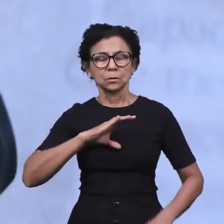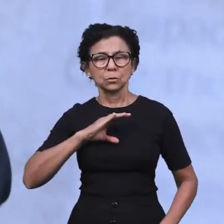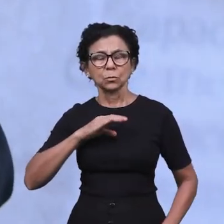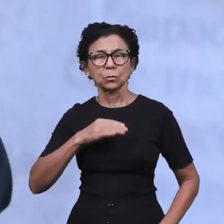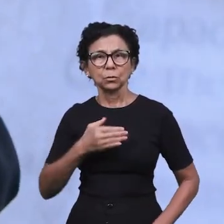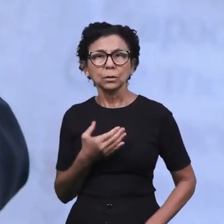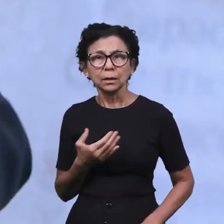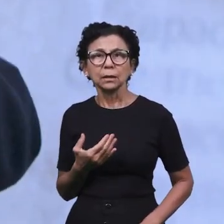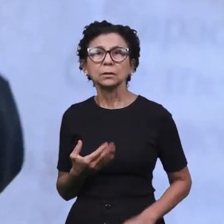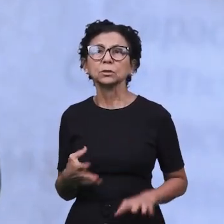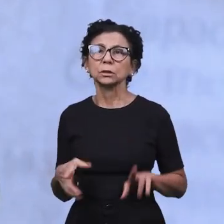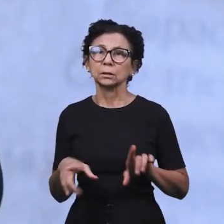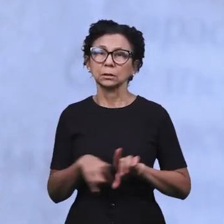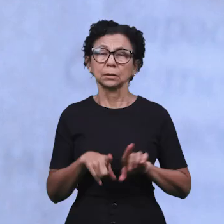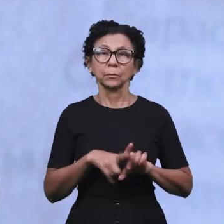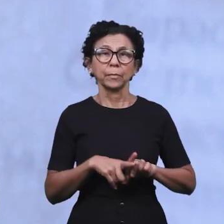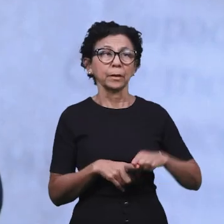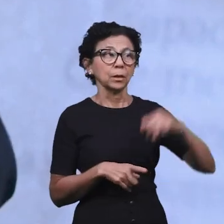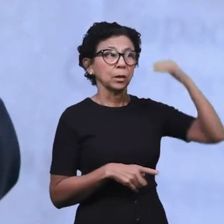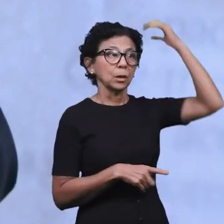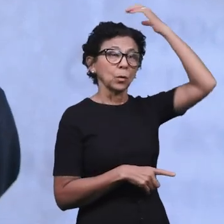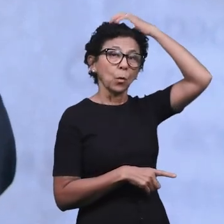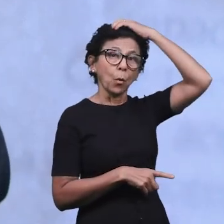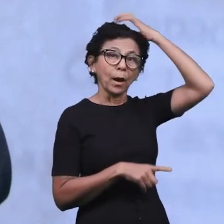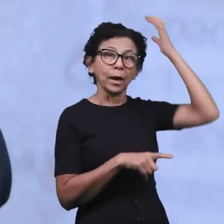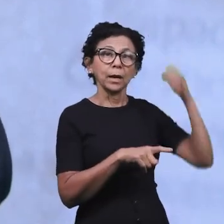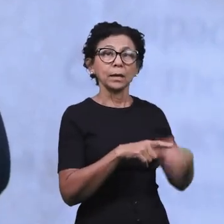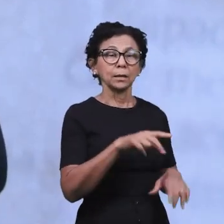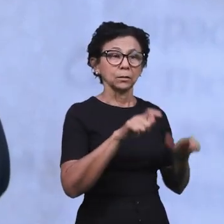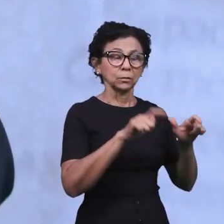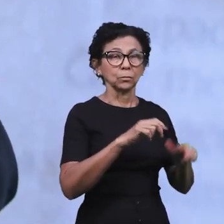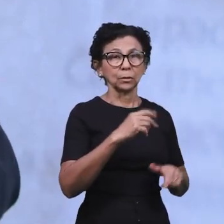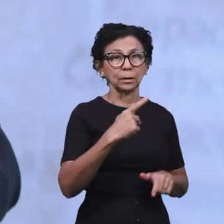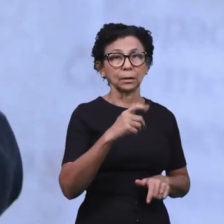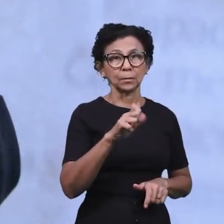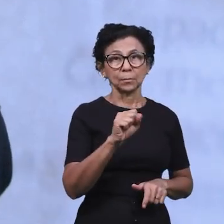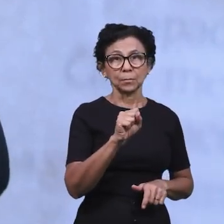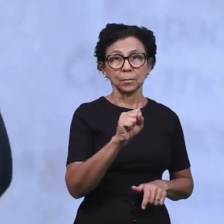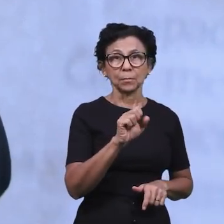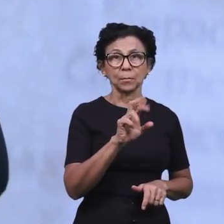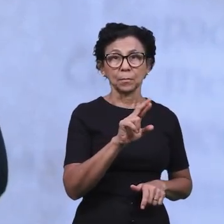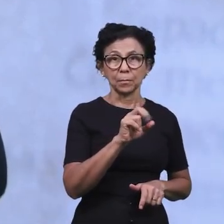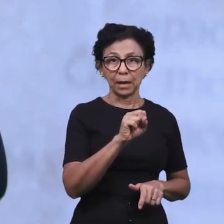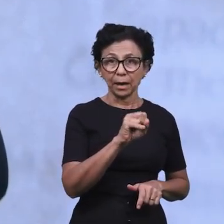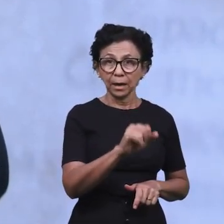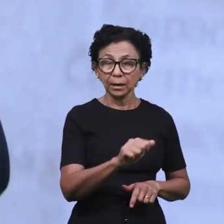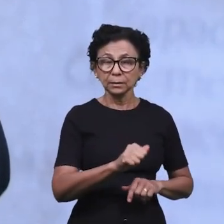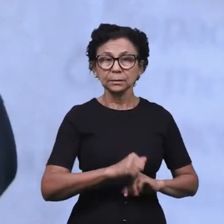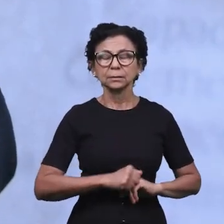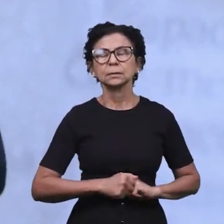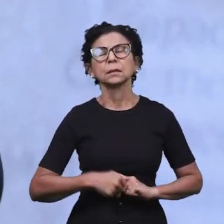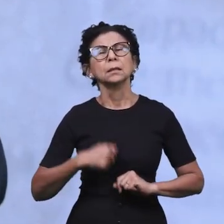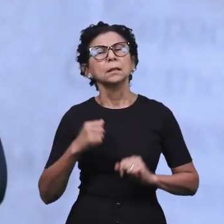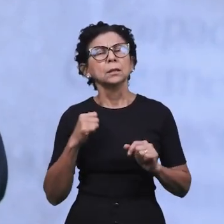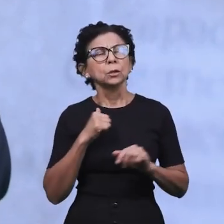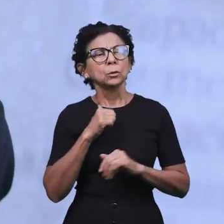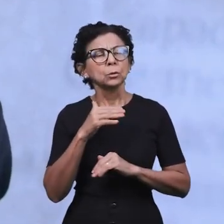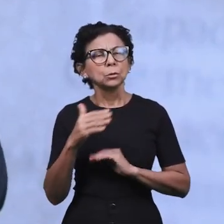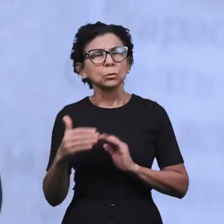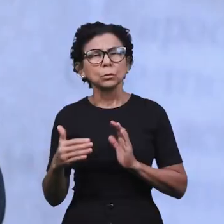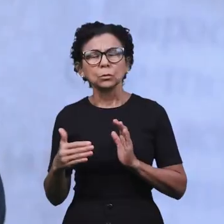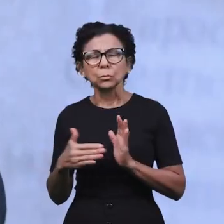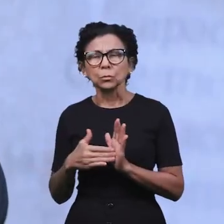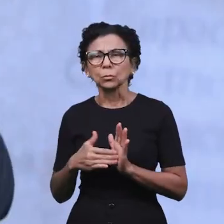questão secular. O rei da Pérsia tinha dado a ele orientações e até mesmo condições